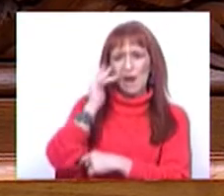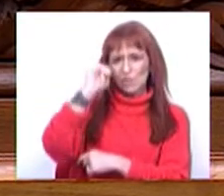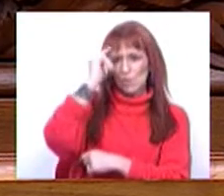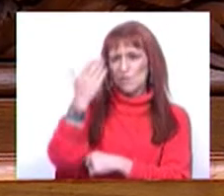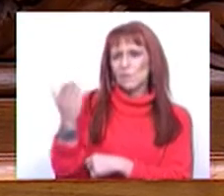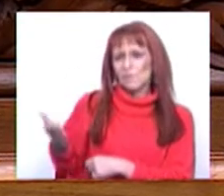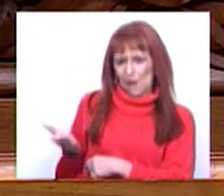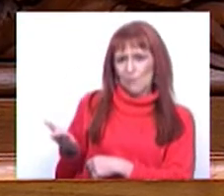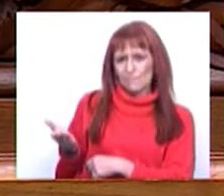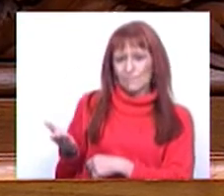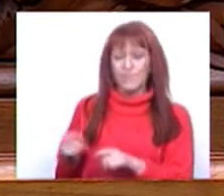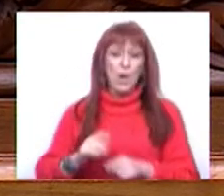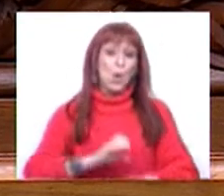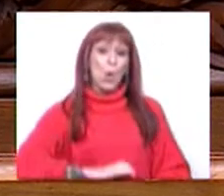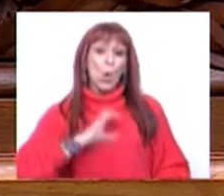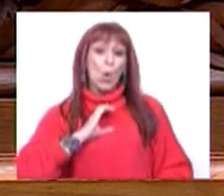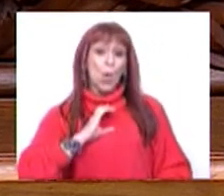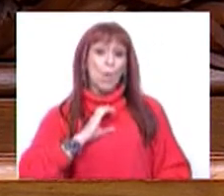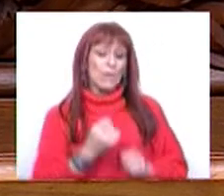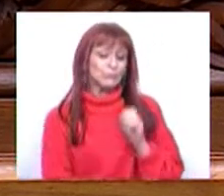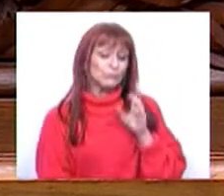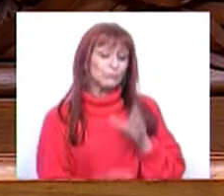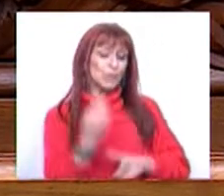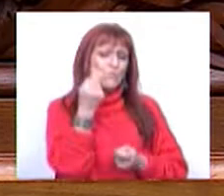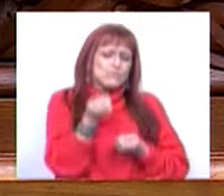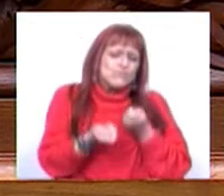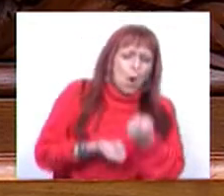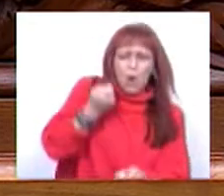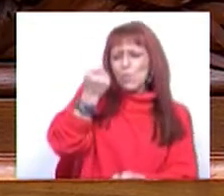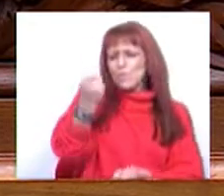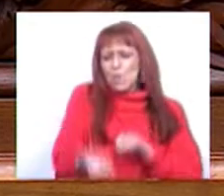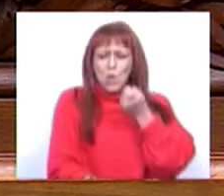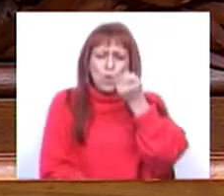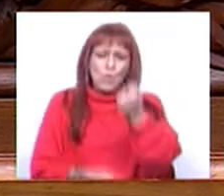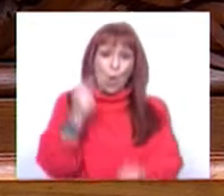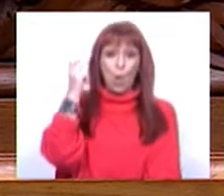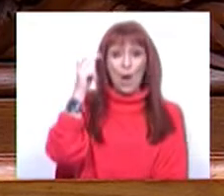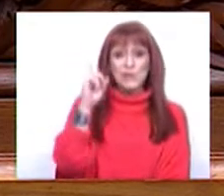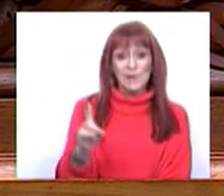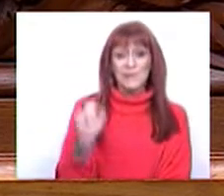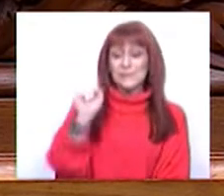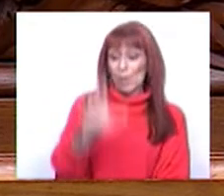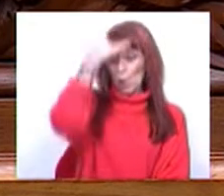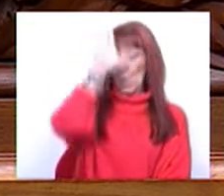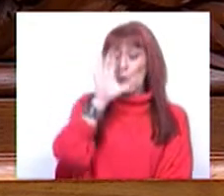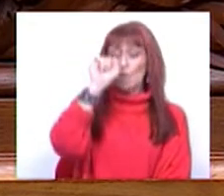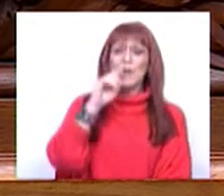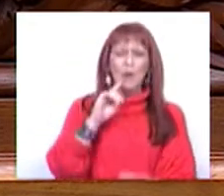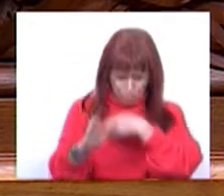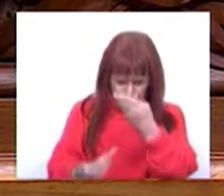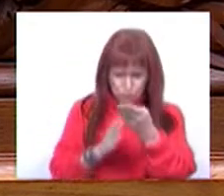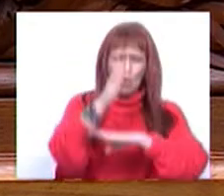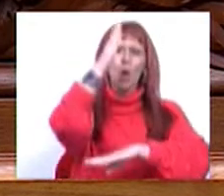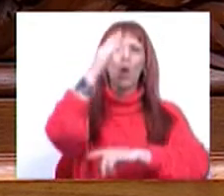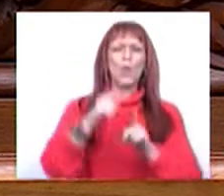Costa. Uma confiança que foi construída paulatinamente ao longo de 6 anos de governação e que deu